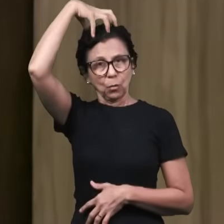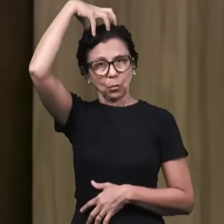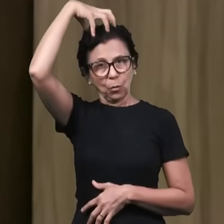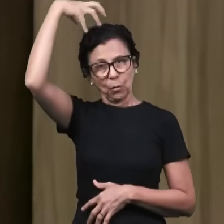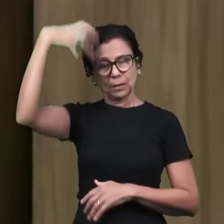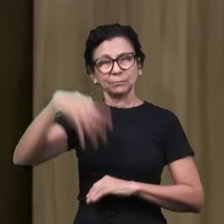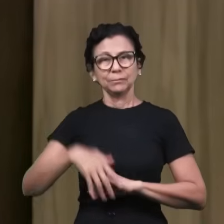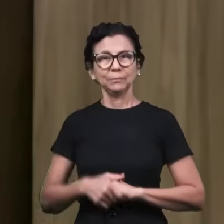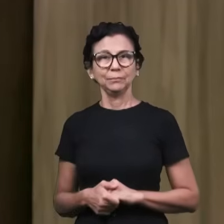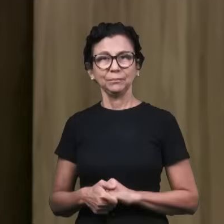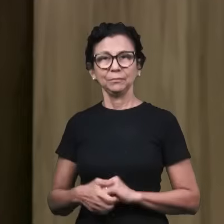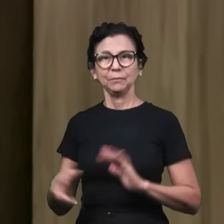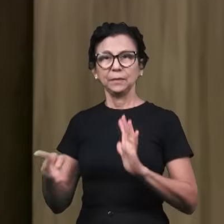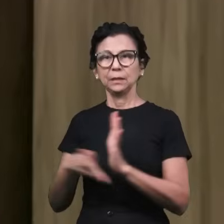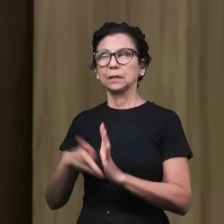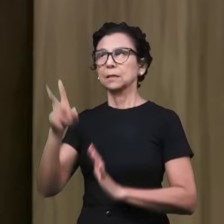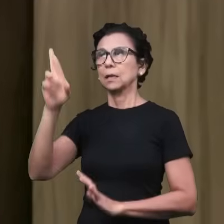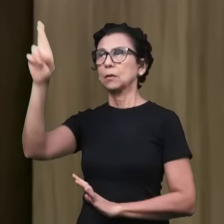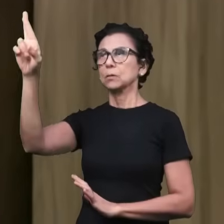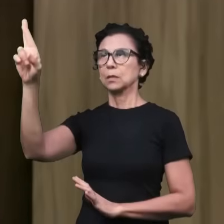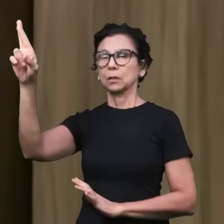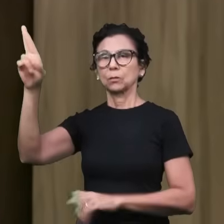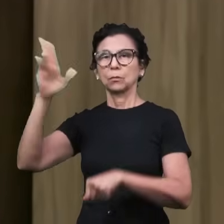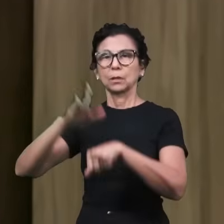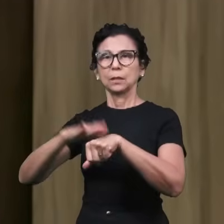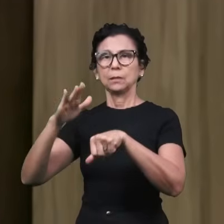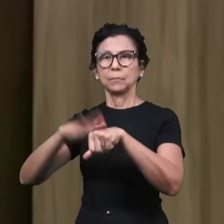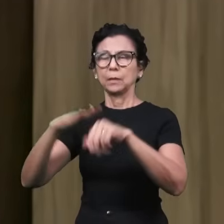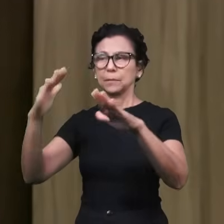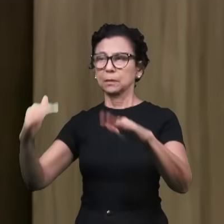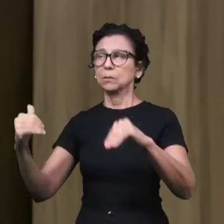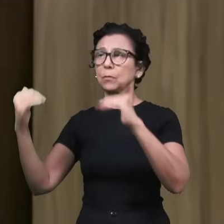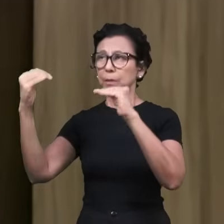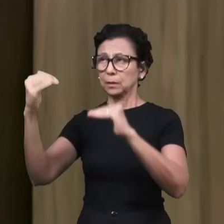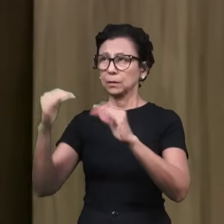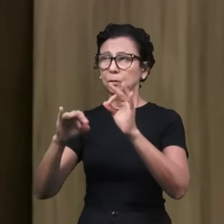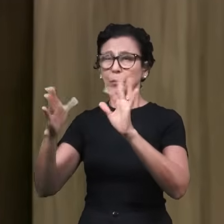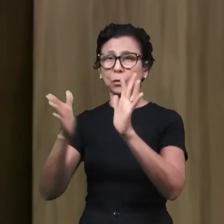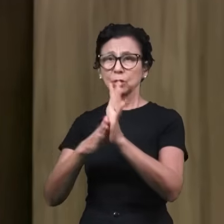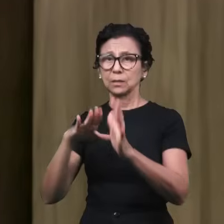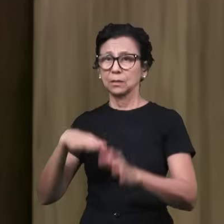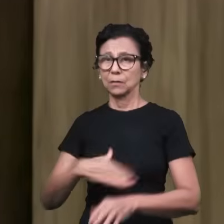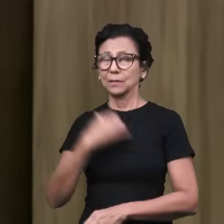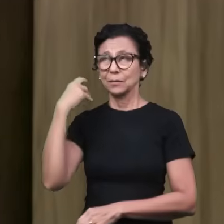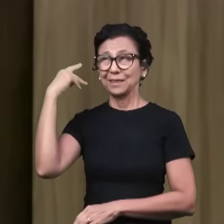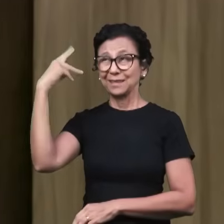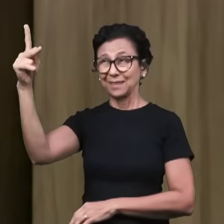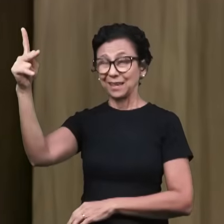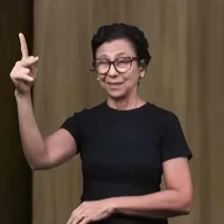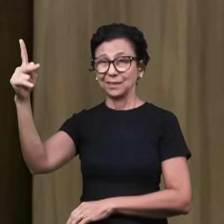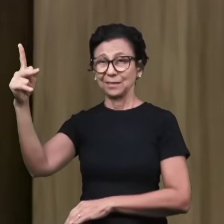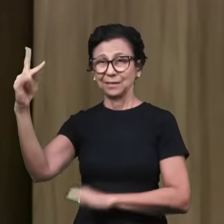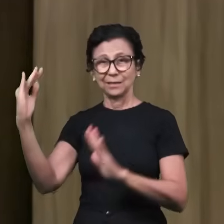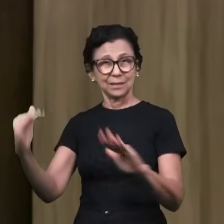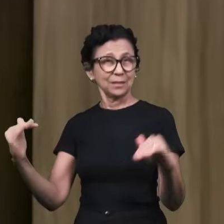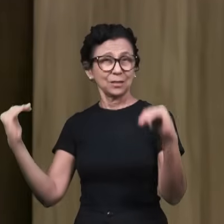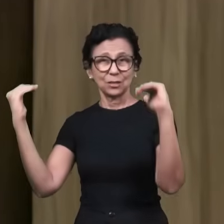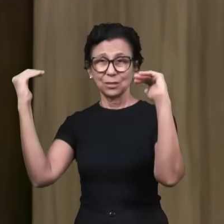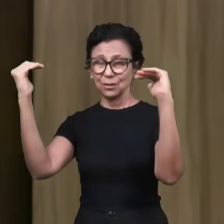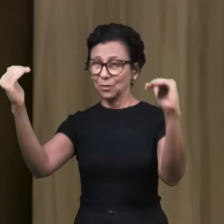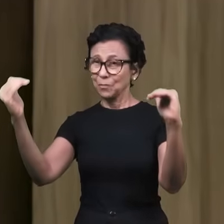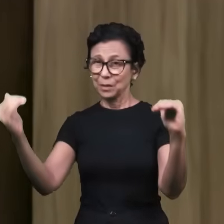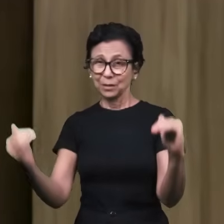Amém. E Ele é soberano e o projeto dele é soberano. Ou seja, não há como o homem, faça